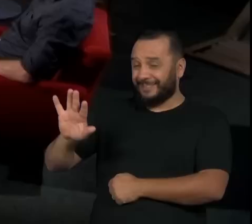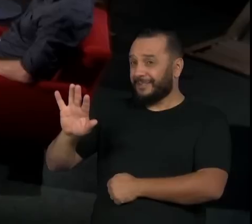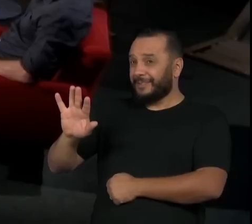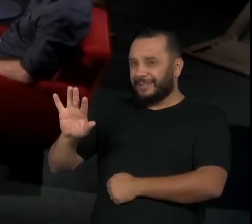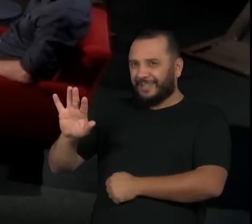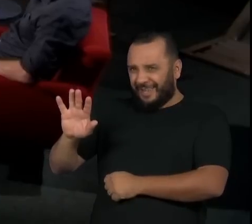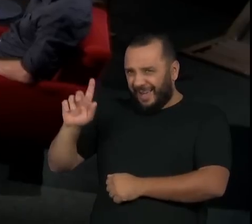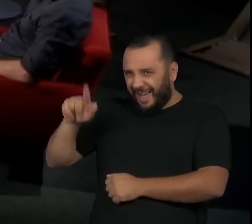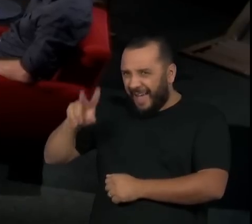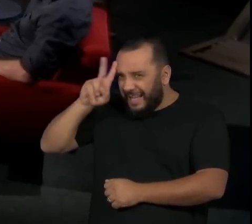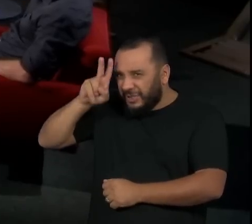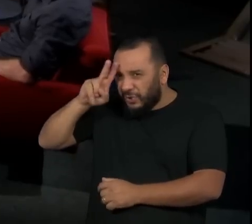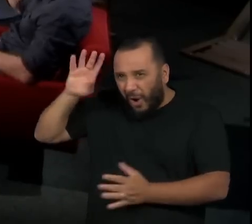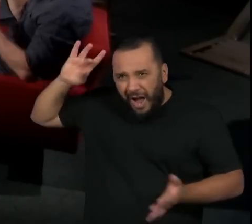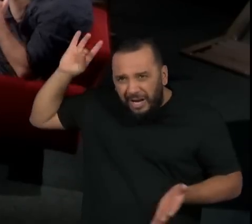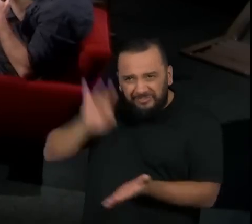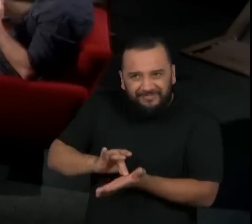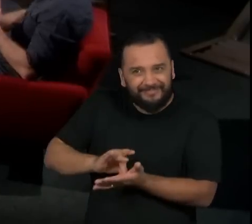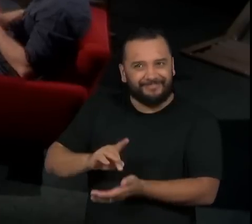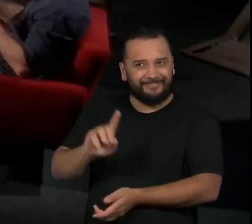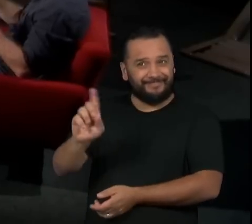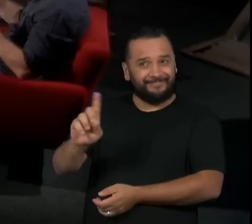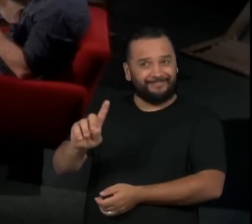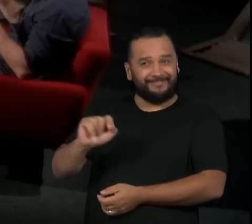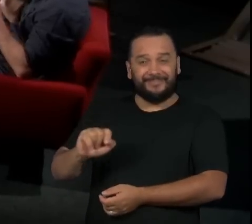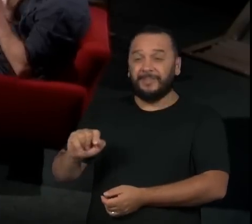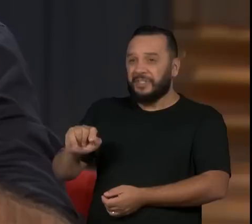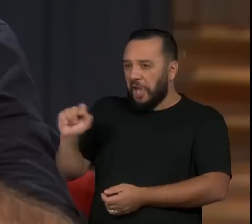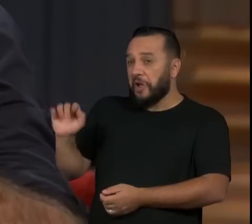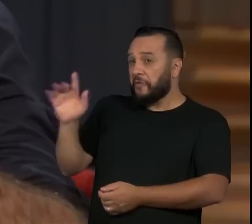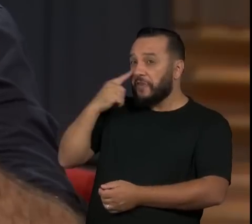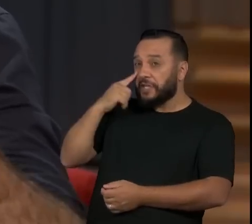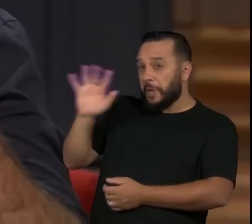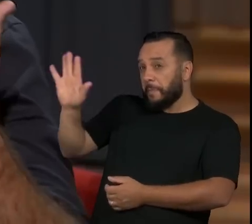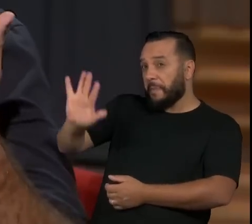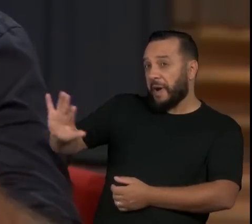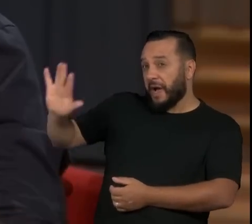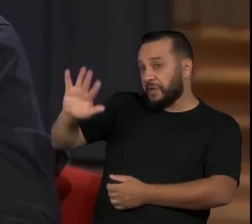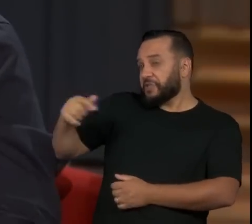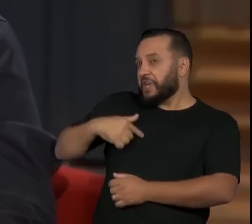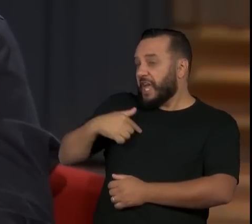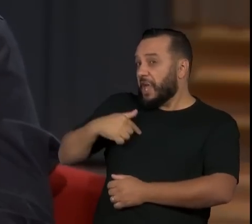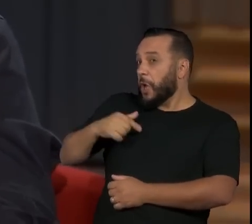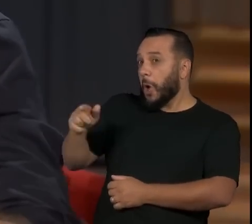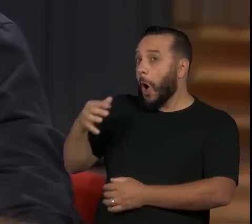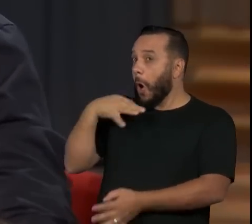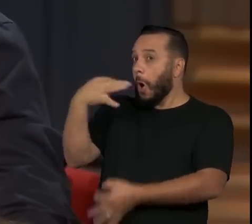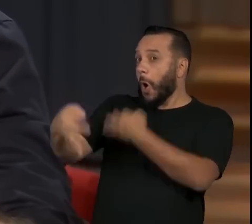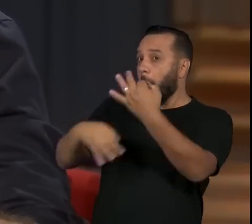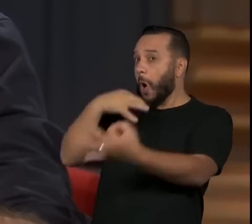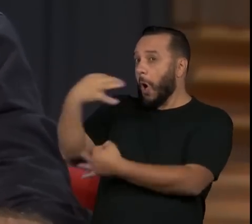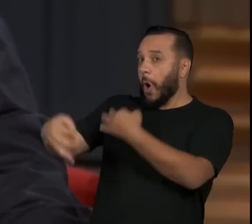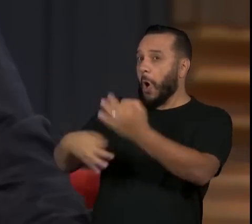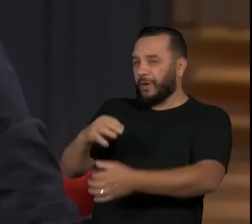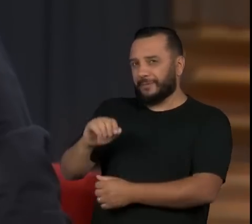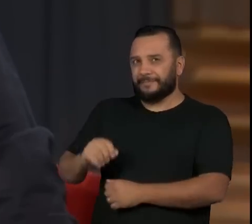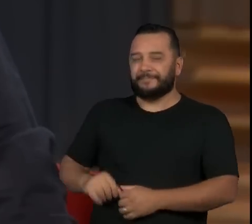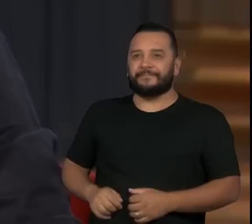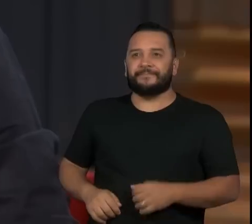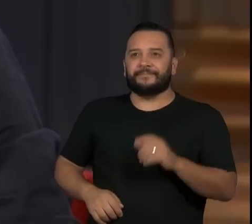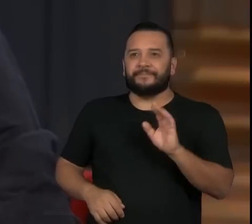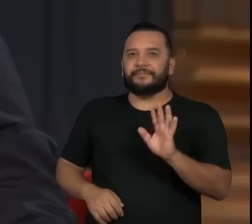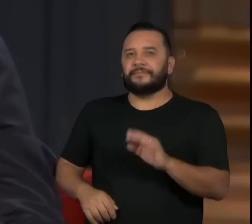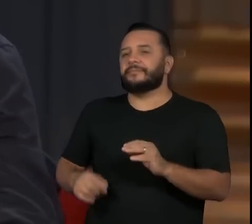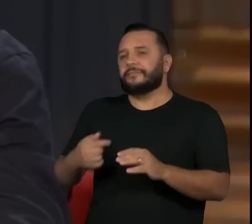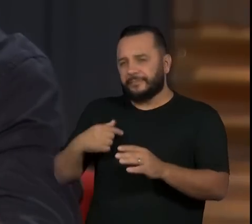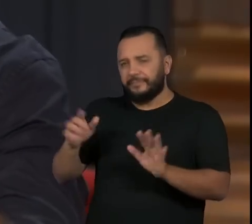uma versão da história, né? E a gente opina sobre essa história. Então, uma provocação que eu faço para vocês. Me aponte um